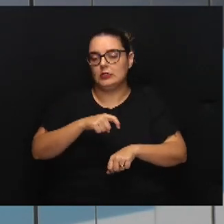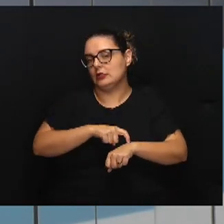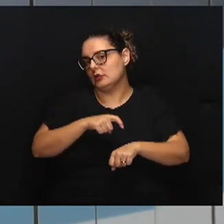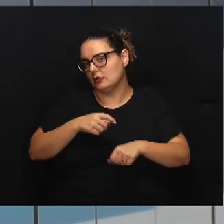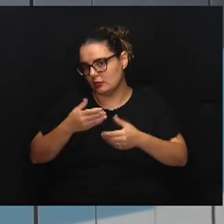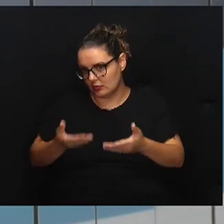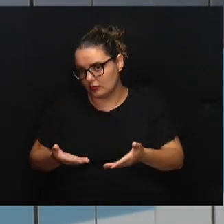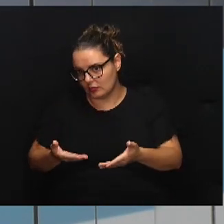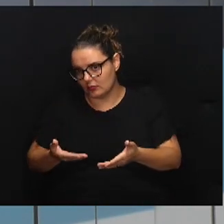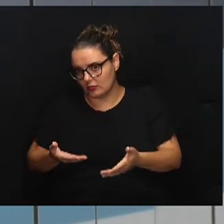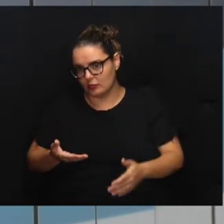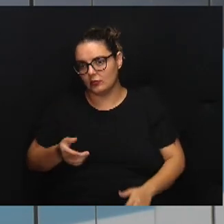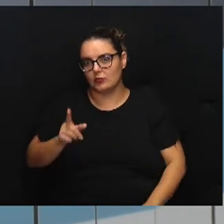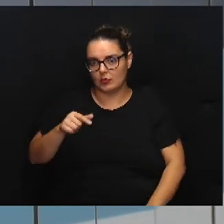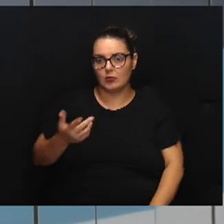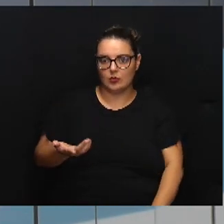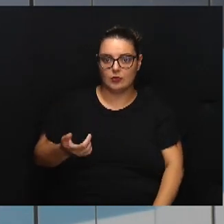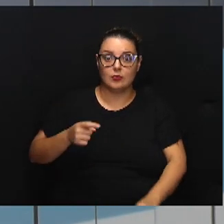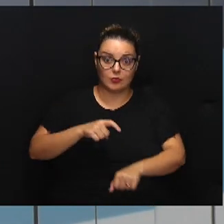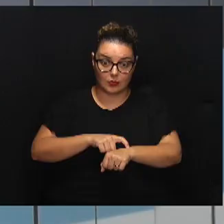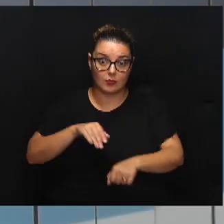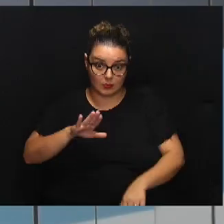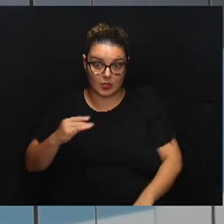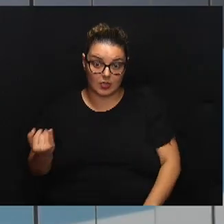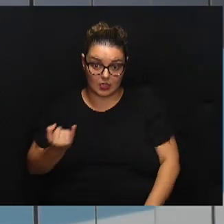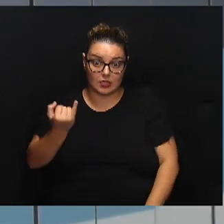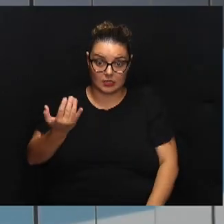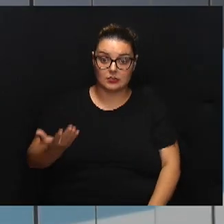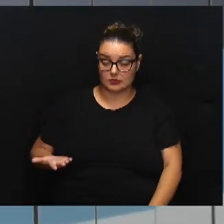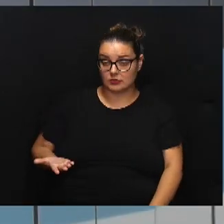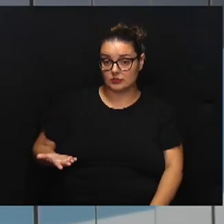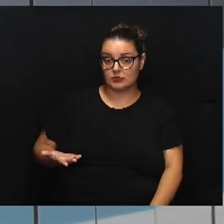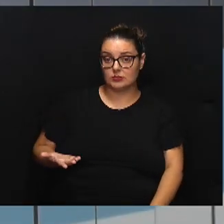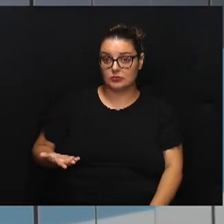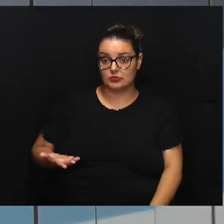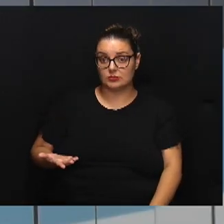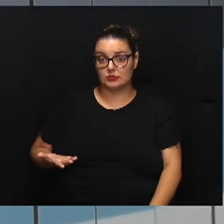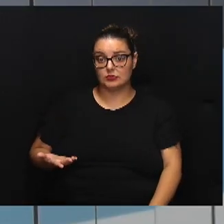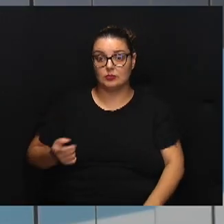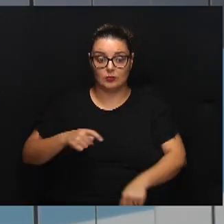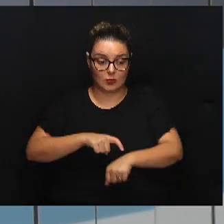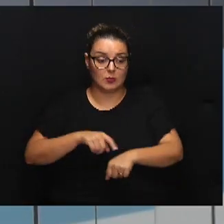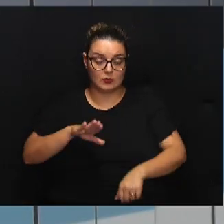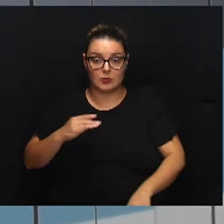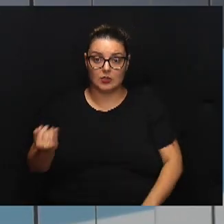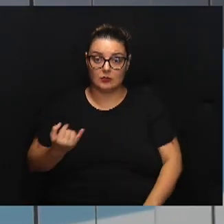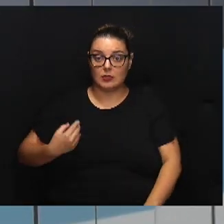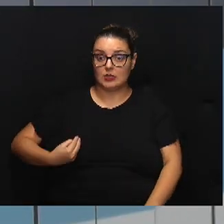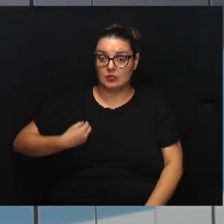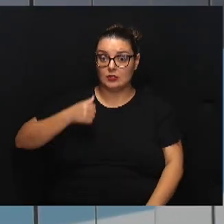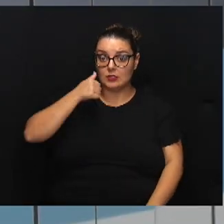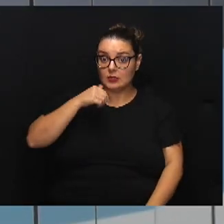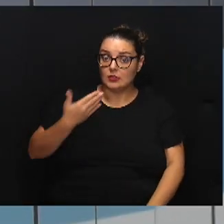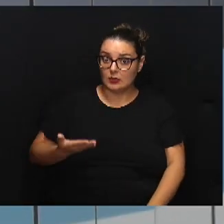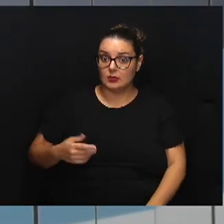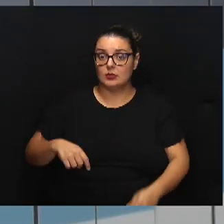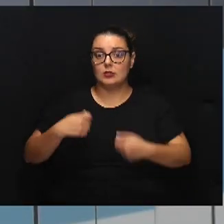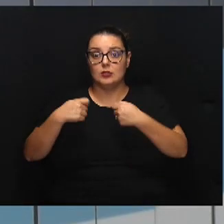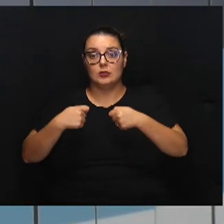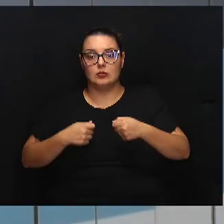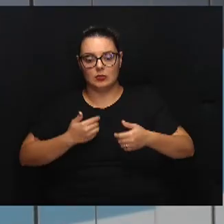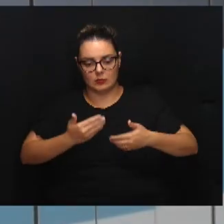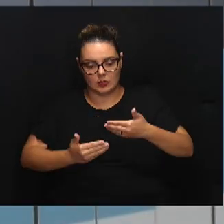momento, que é um dos momentos mais importantes, né, um dos momentos mais importantes da vida daquela mulher, ela precisa passar por